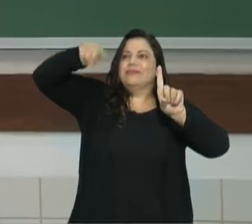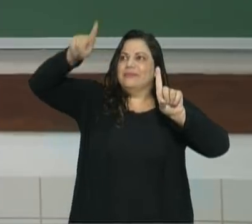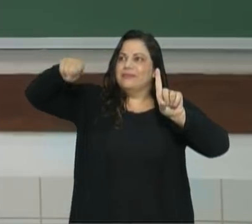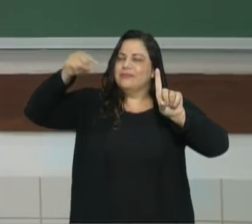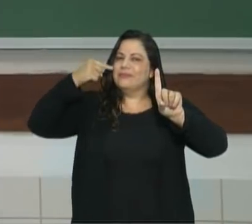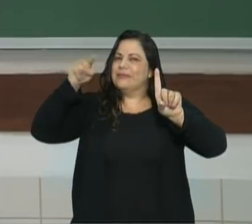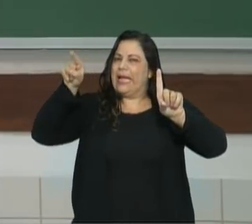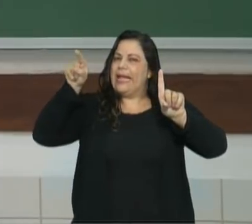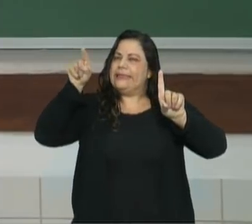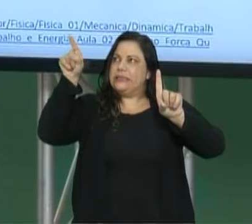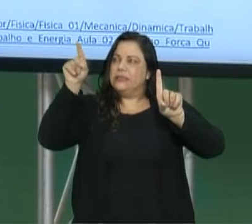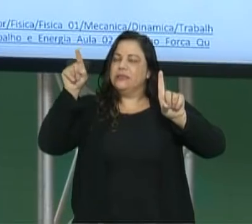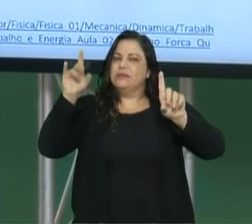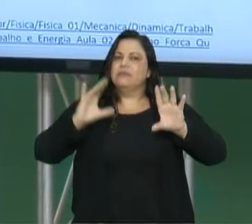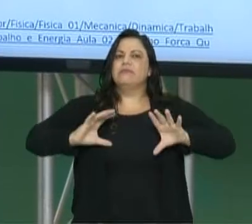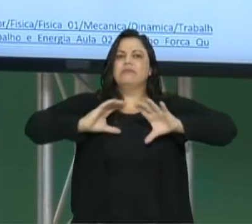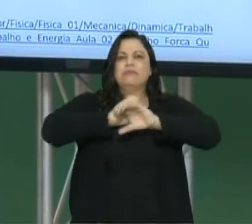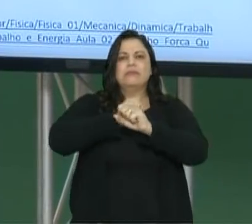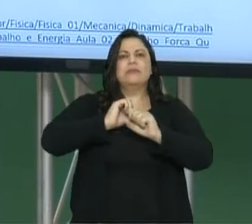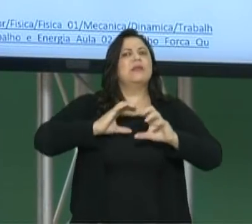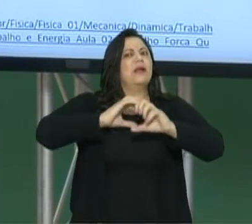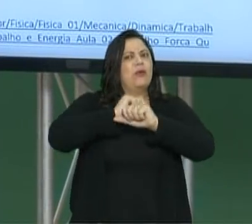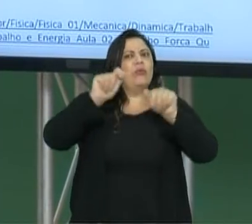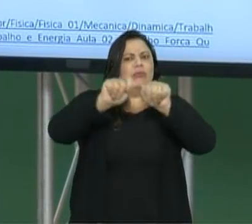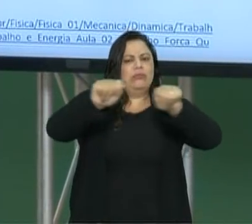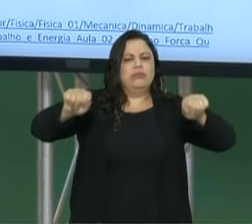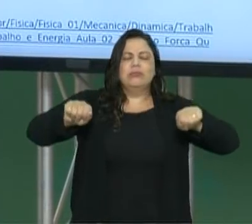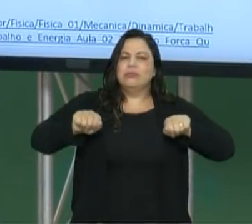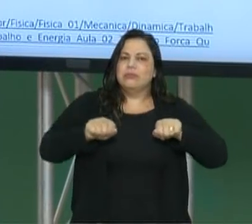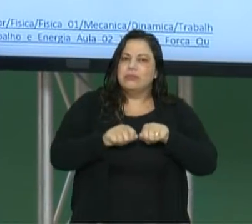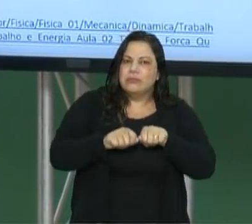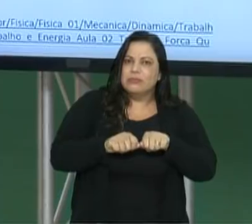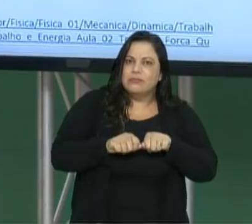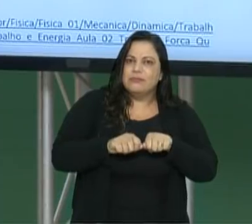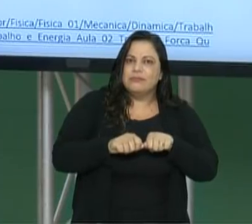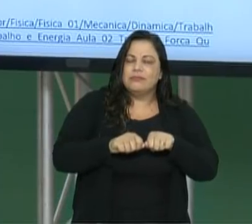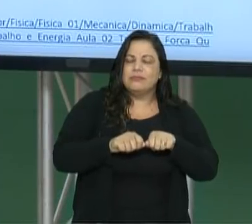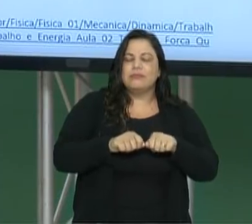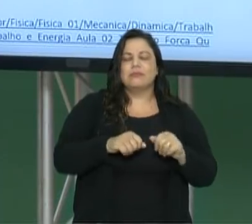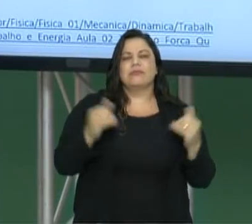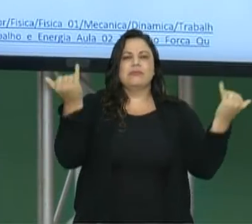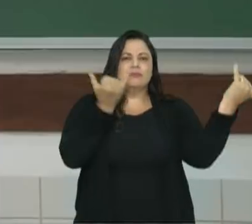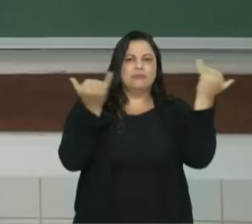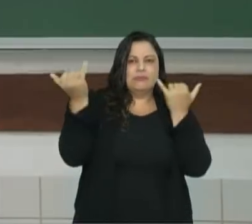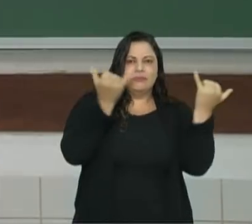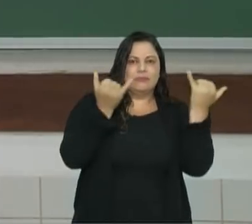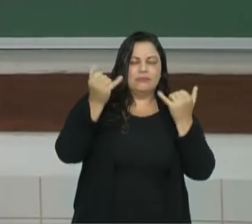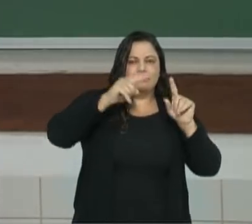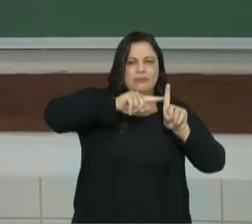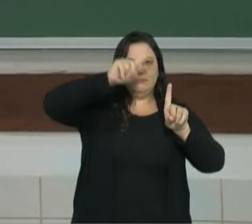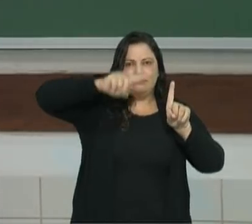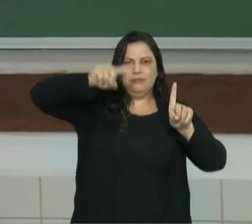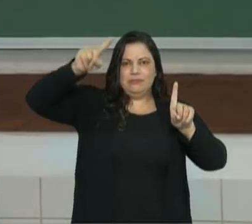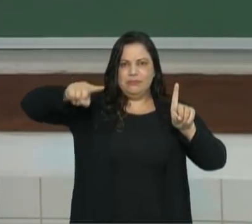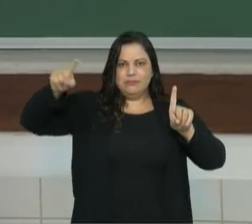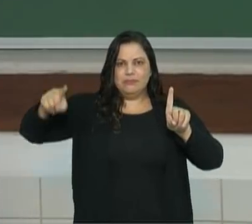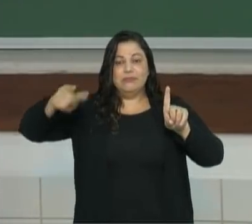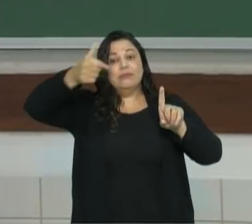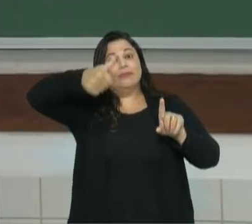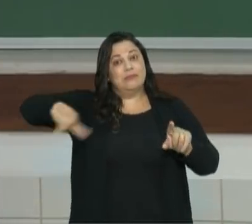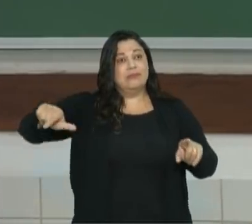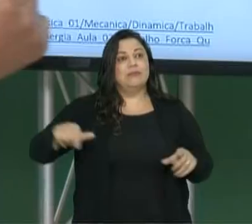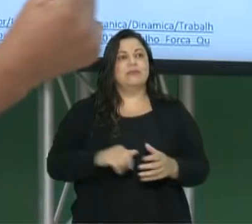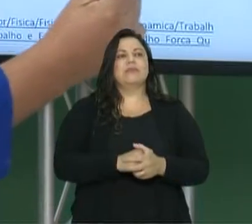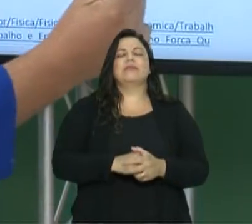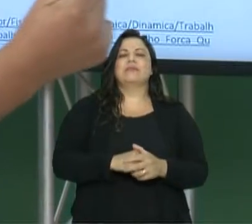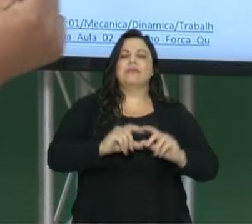Tranquilo? Ali, ó, você calculou a área tirando as informações do gráfico. Simples. De novo,